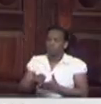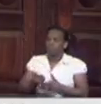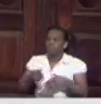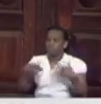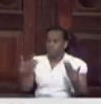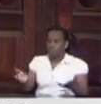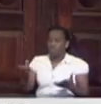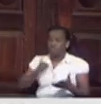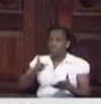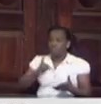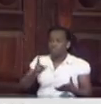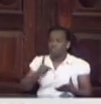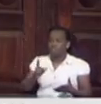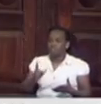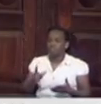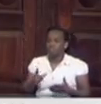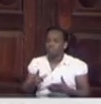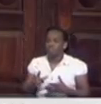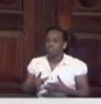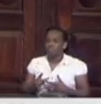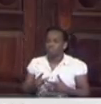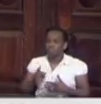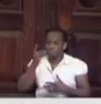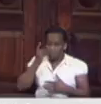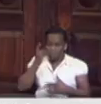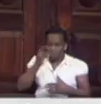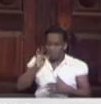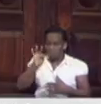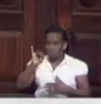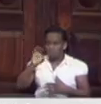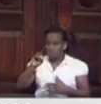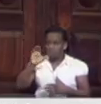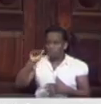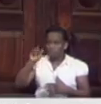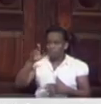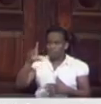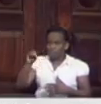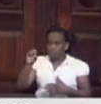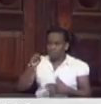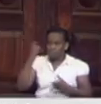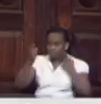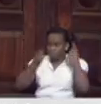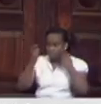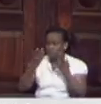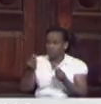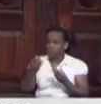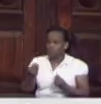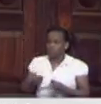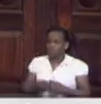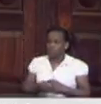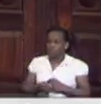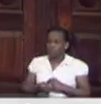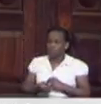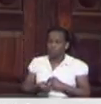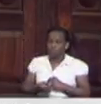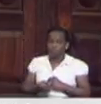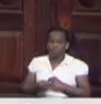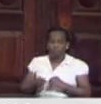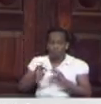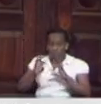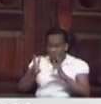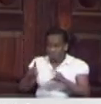isso traz deputado Tio Carlos, uma preocupação muito grande. Todos